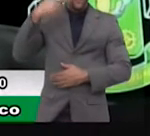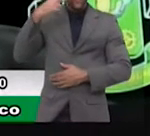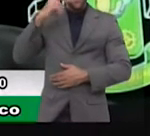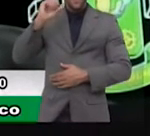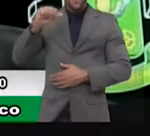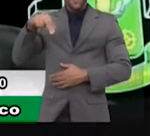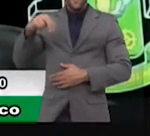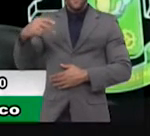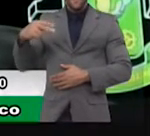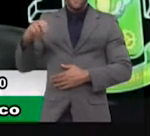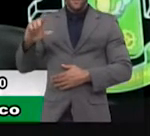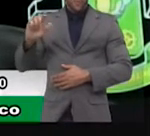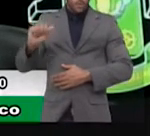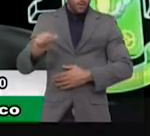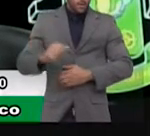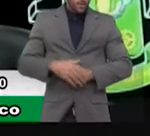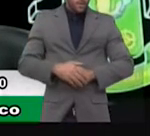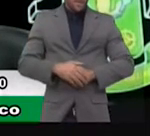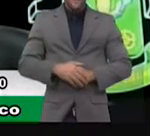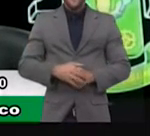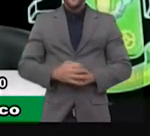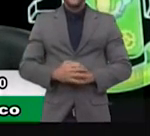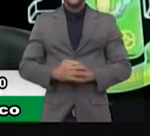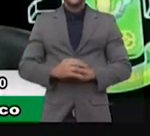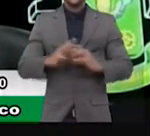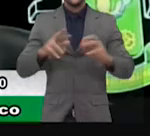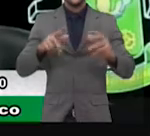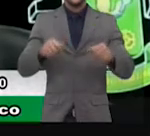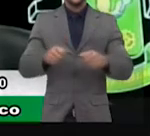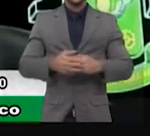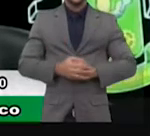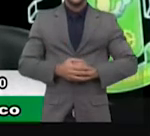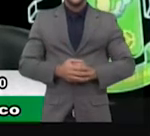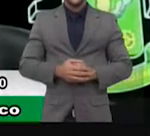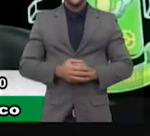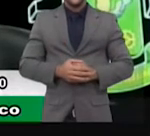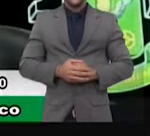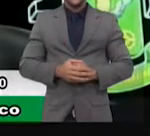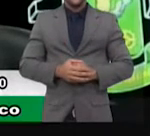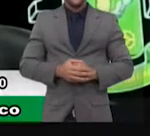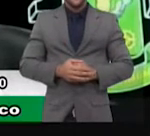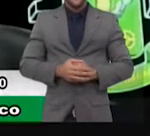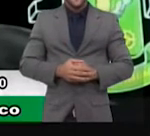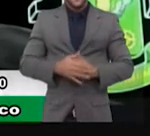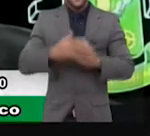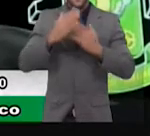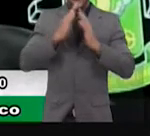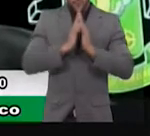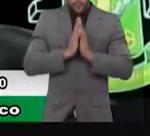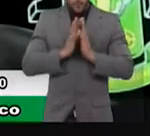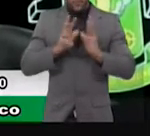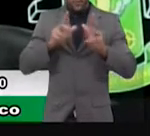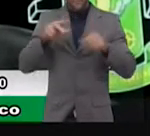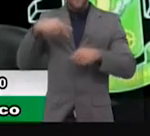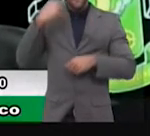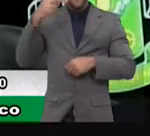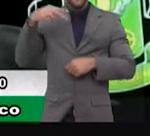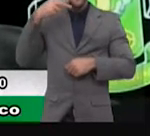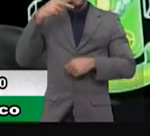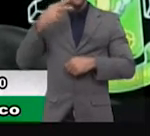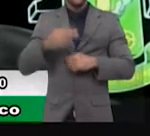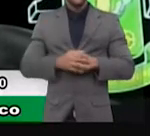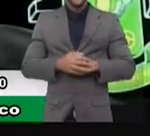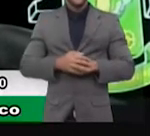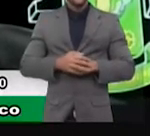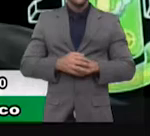gratidão a todos os funcionários desta casa, deixar aqui a minha palavra de gratidão a todos os vereadores